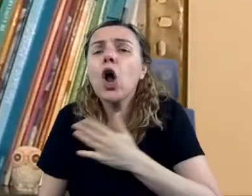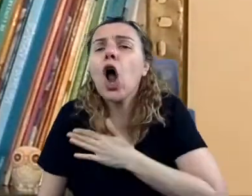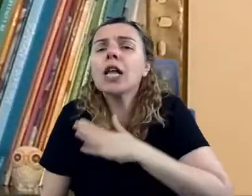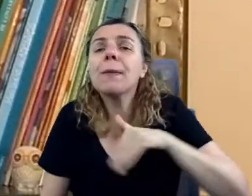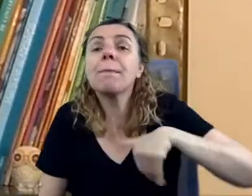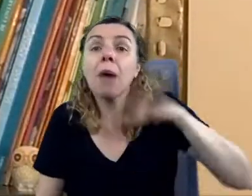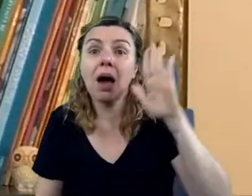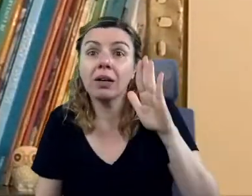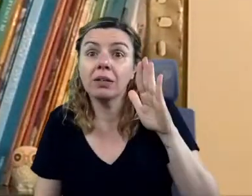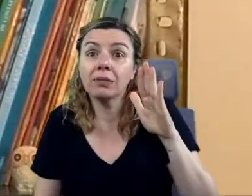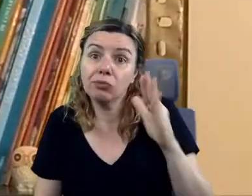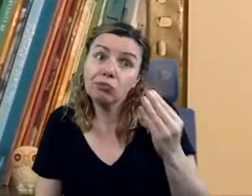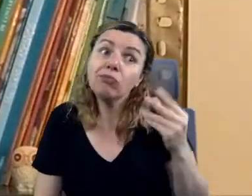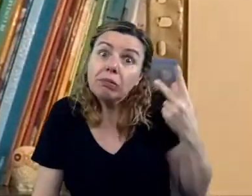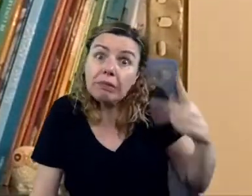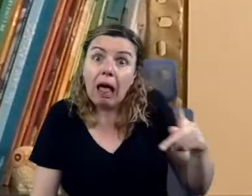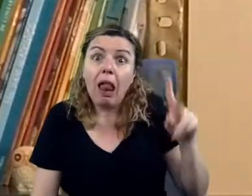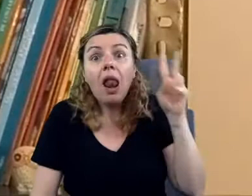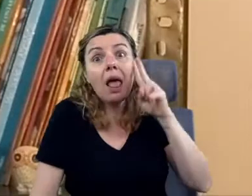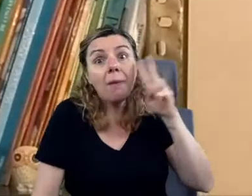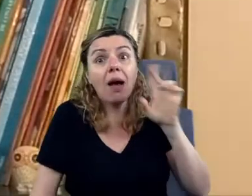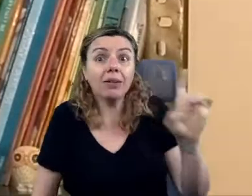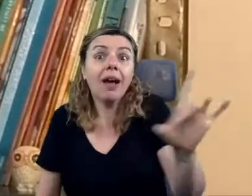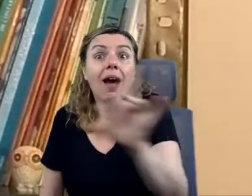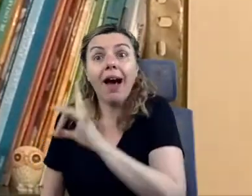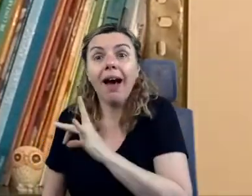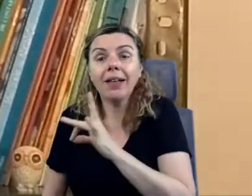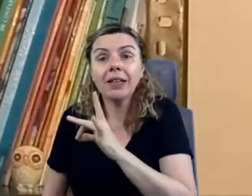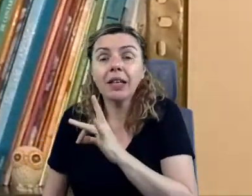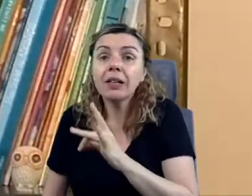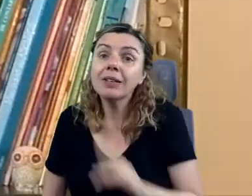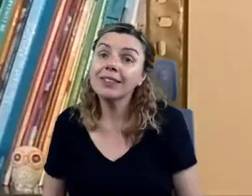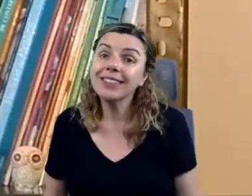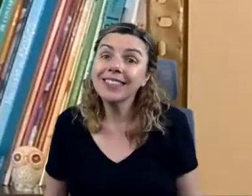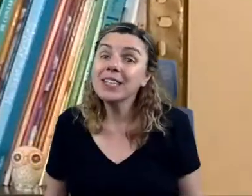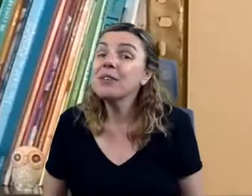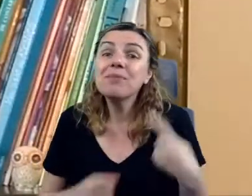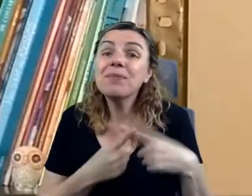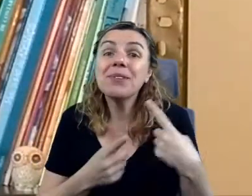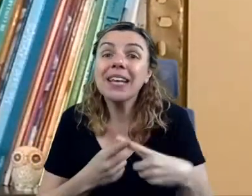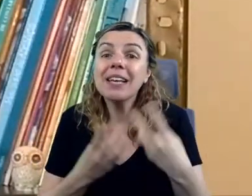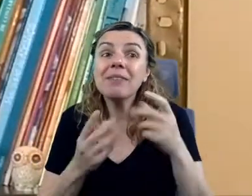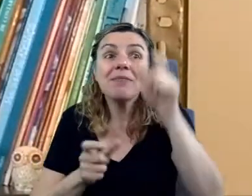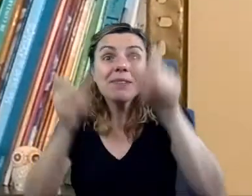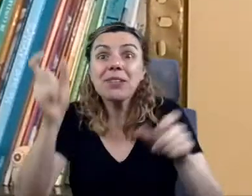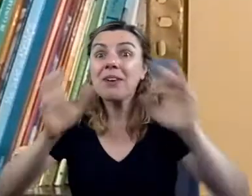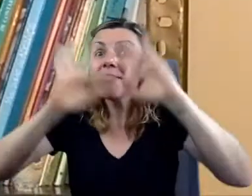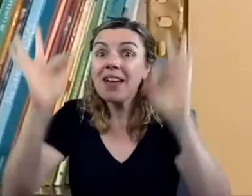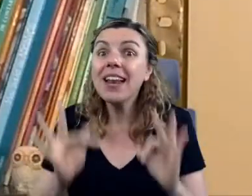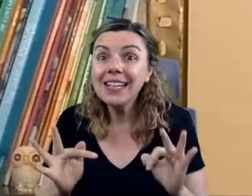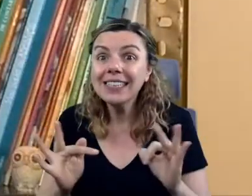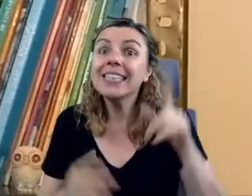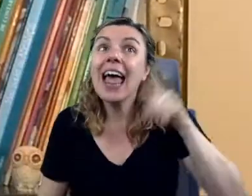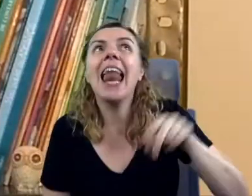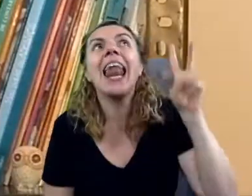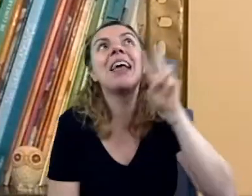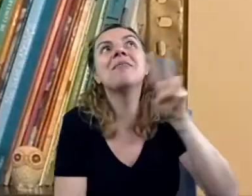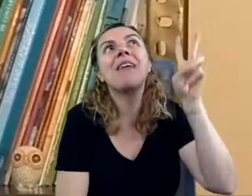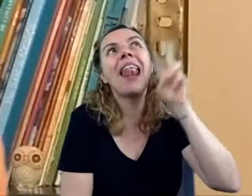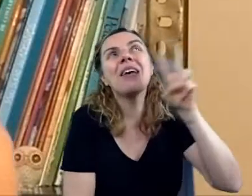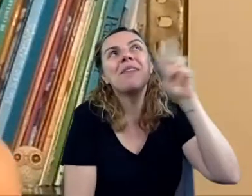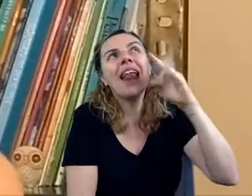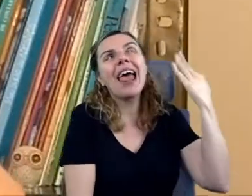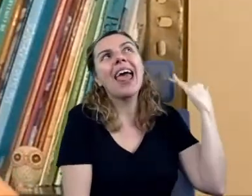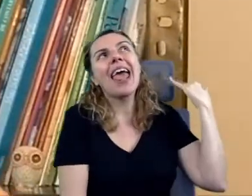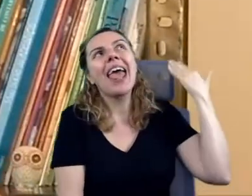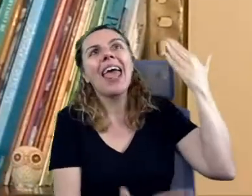gostam? Das suas lembranças. O que é que faz tanta gente feliz?